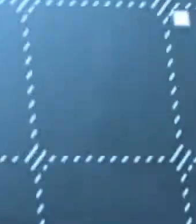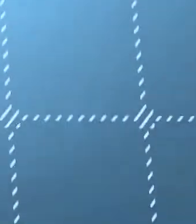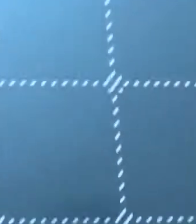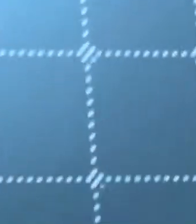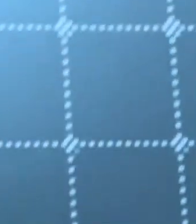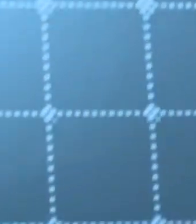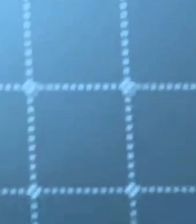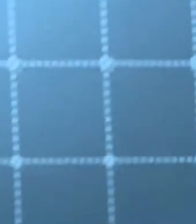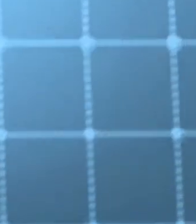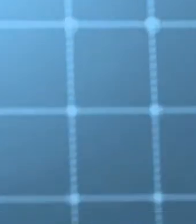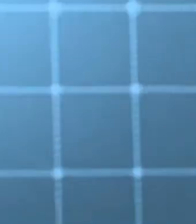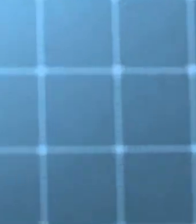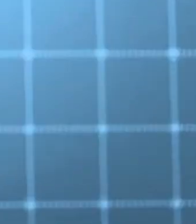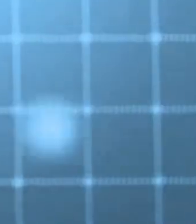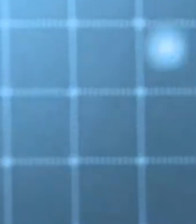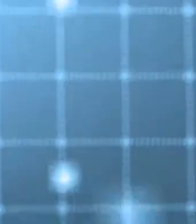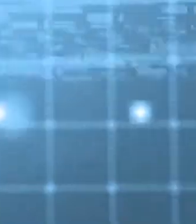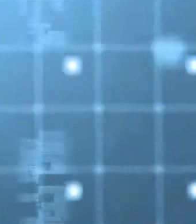Música